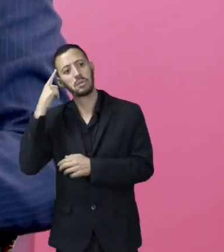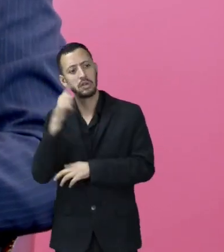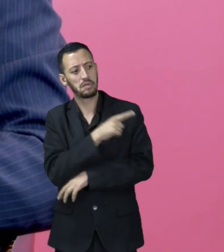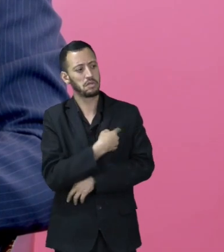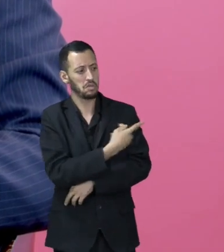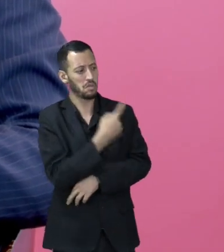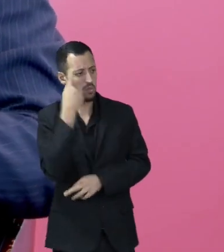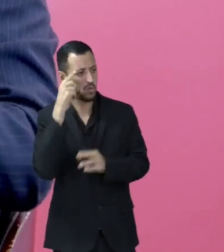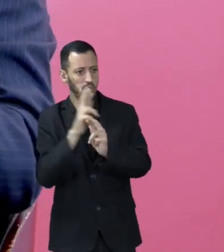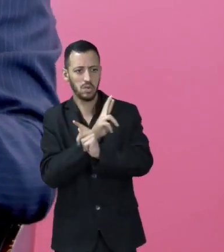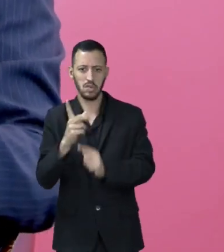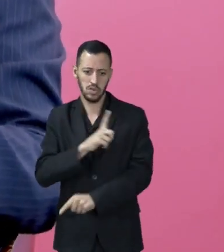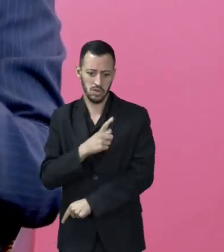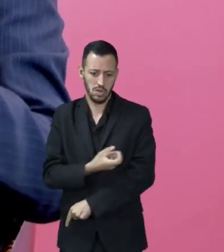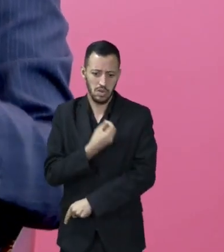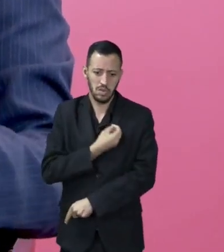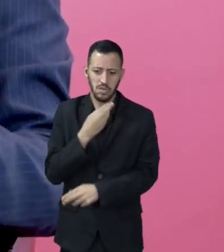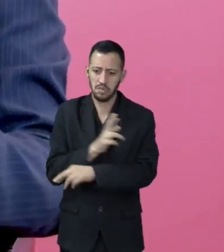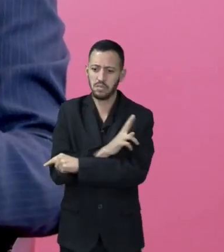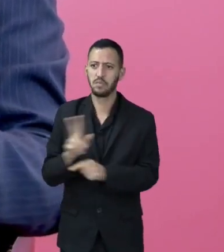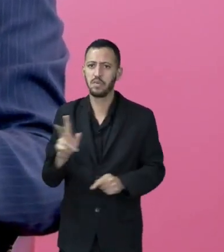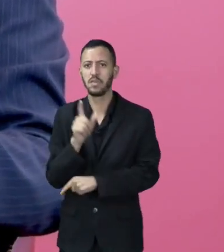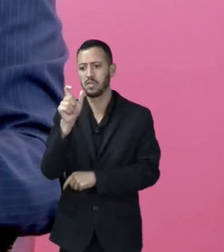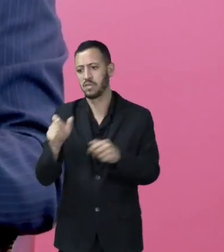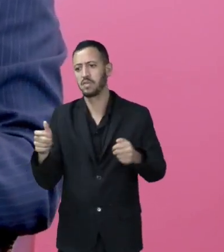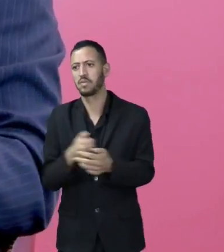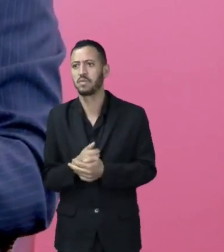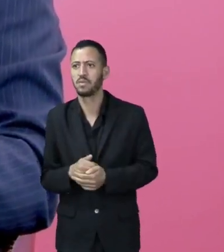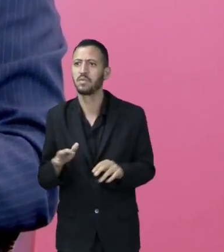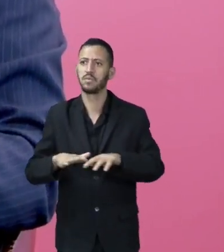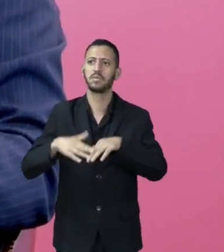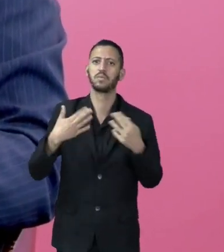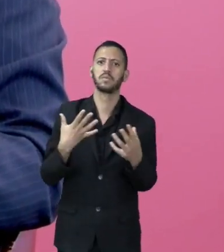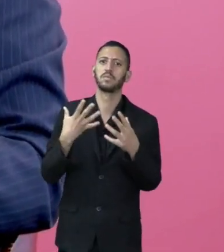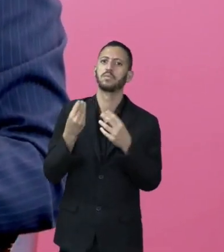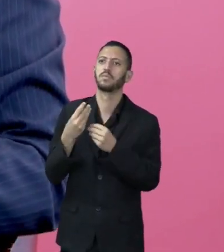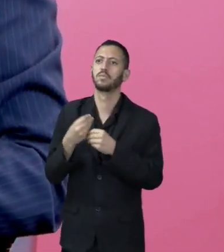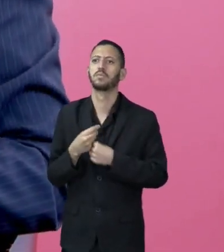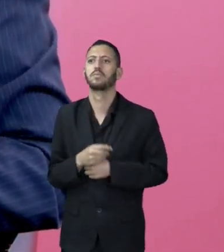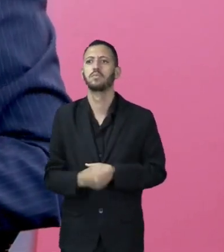você, de ela ter uma vida diferente de você, né? Então é muito